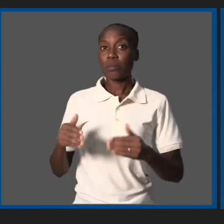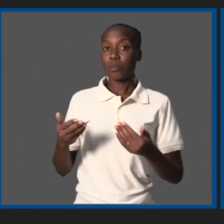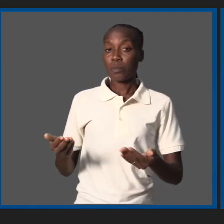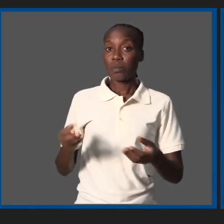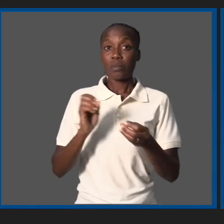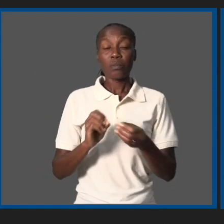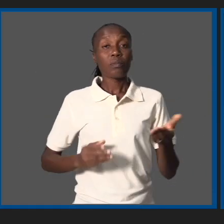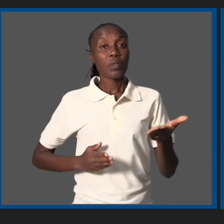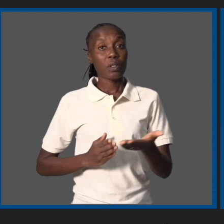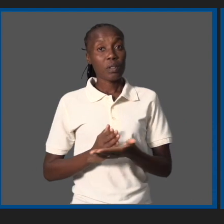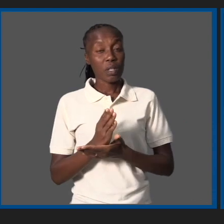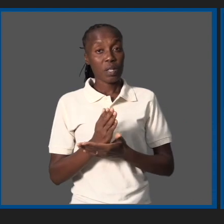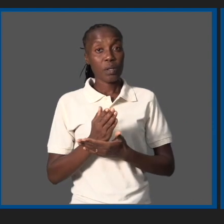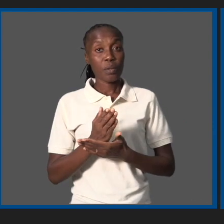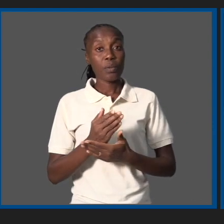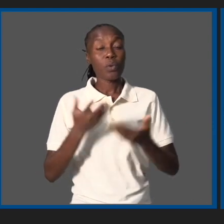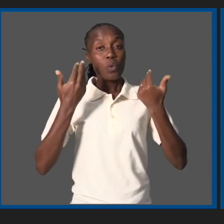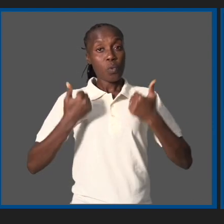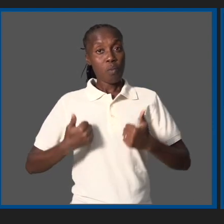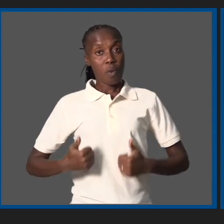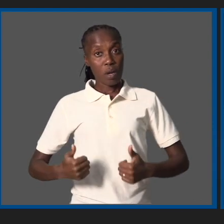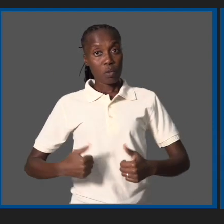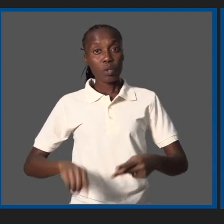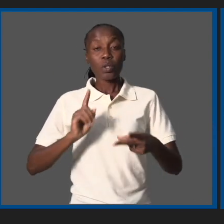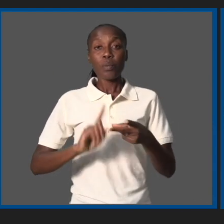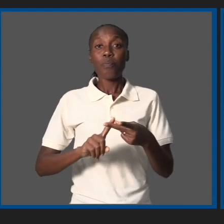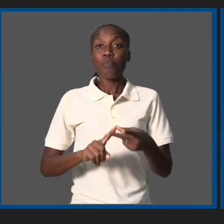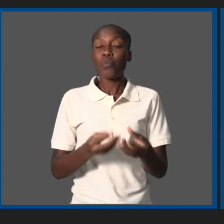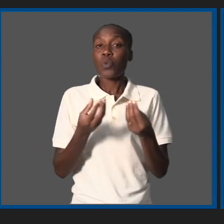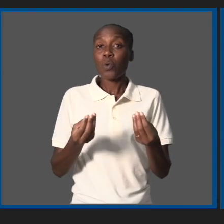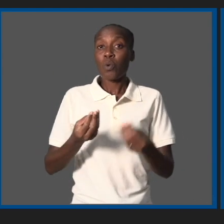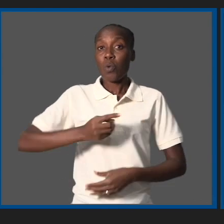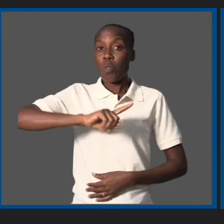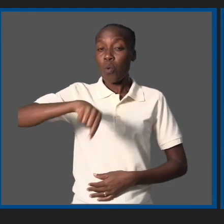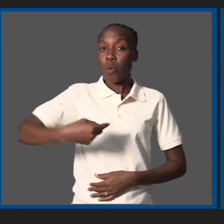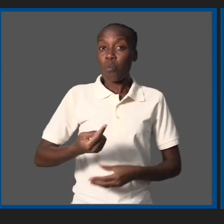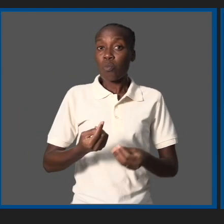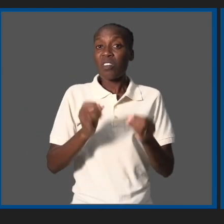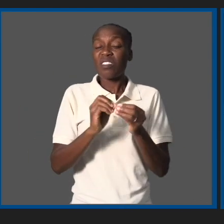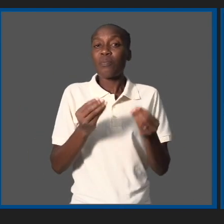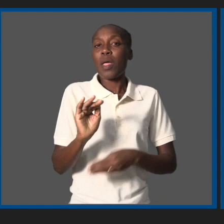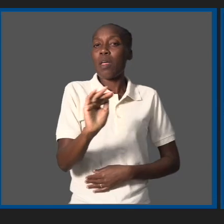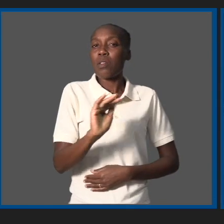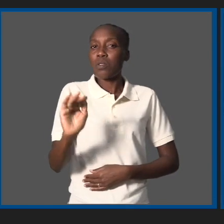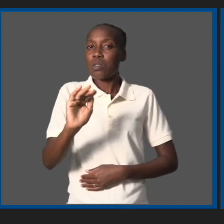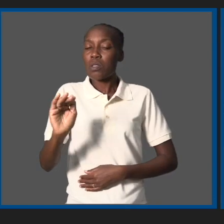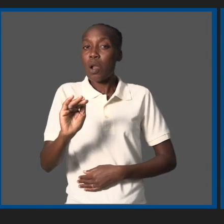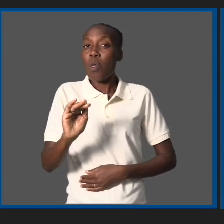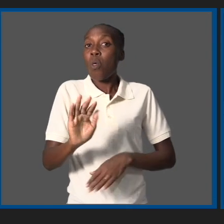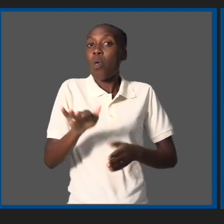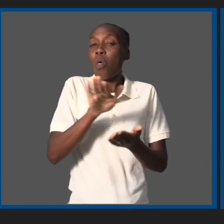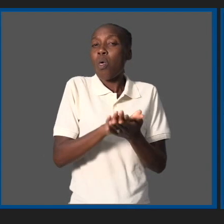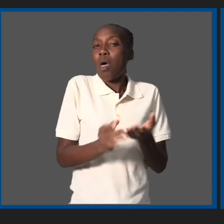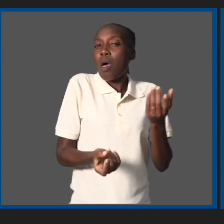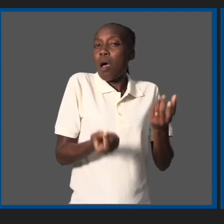É uma questão de direito humano. Portanto, nós não podemos construir uma sociedade onde